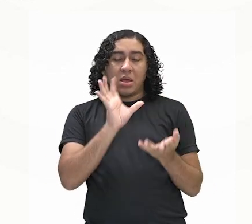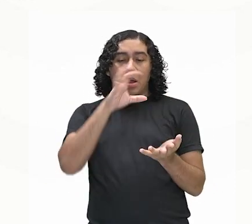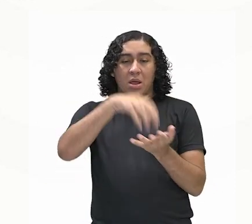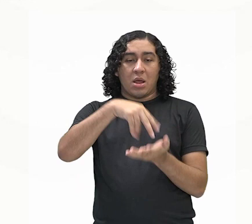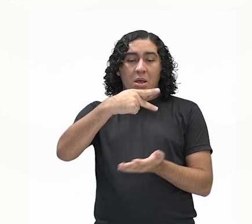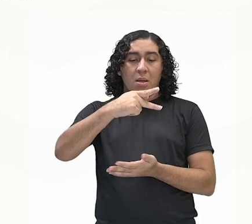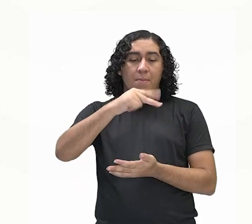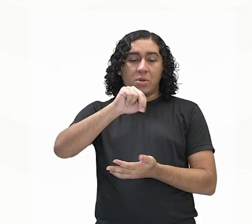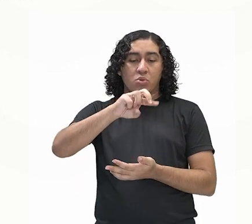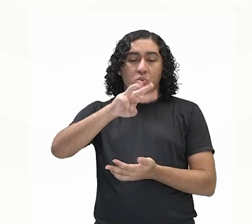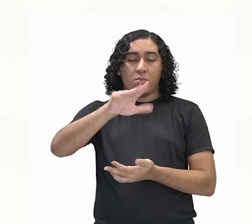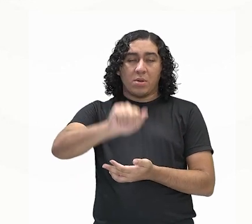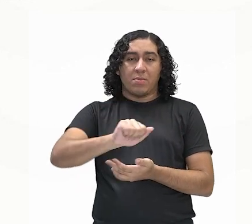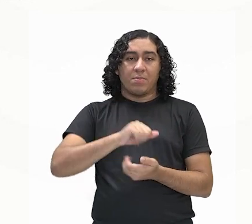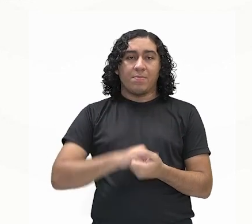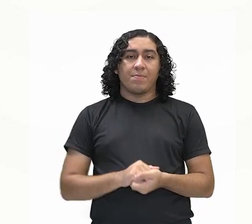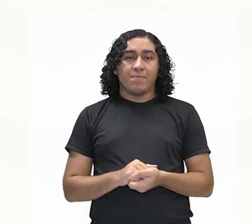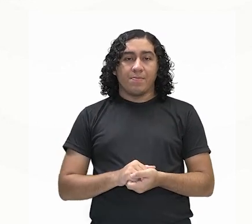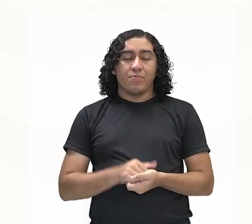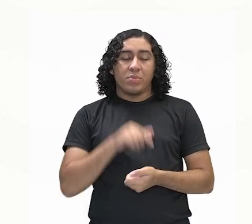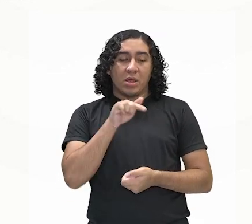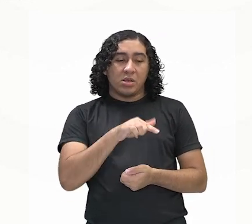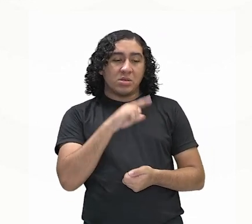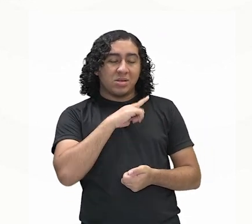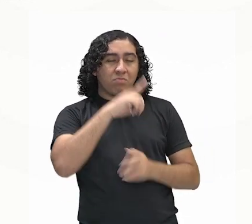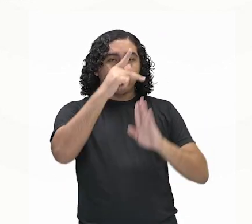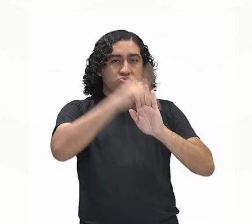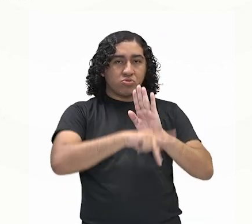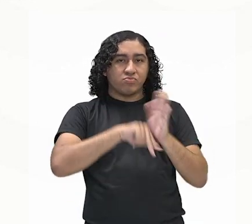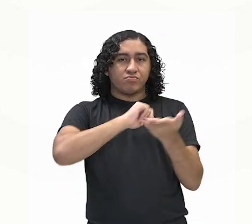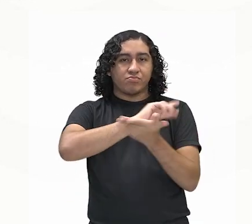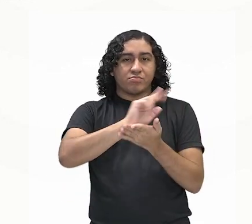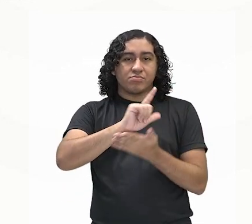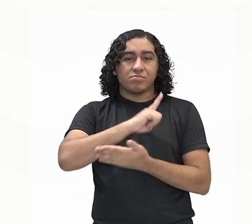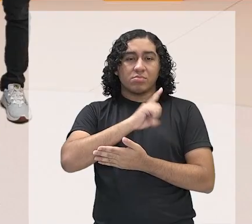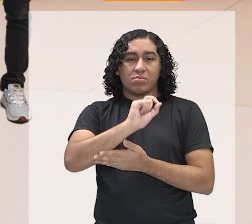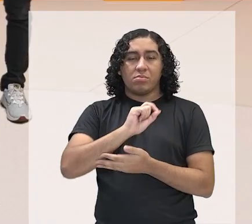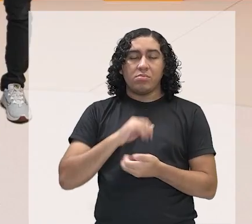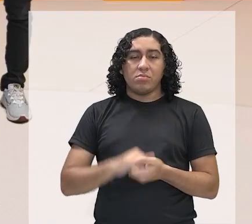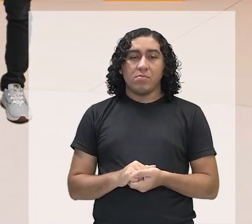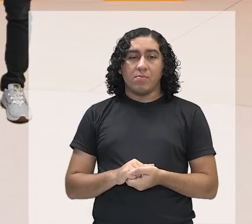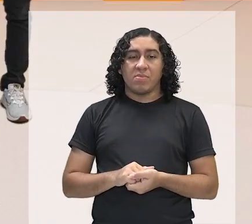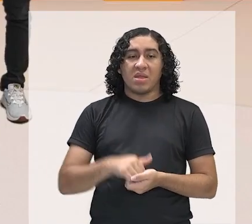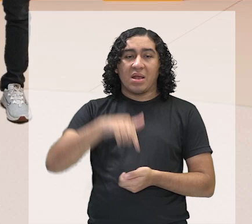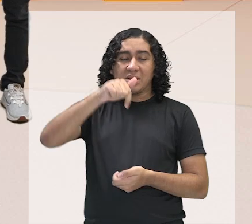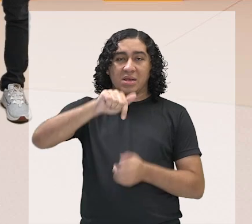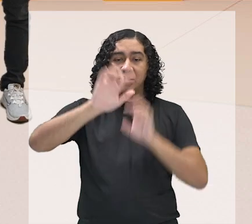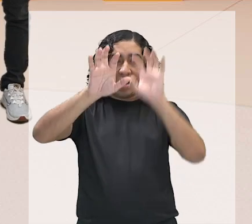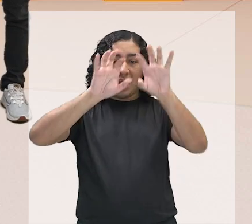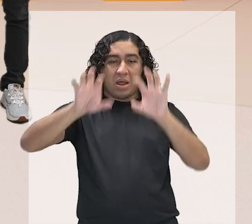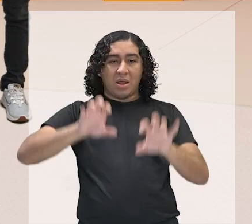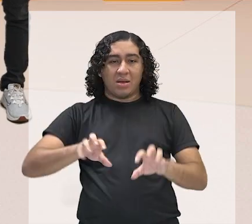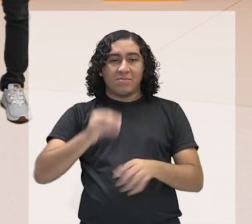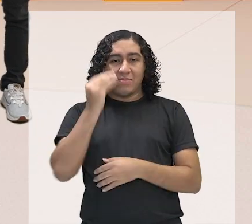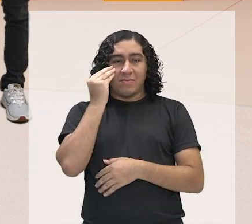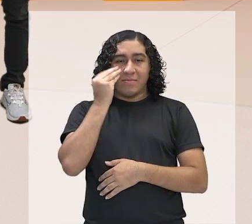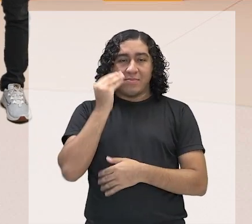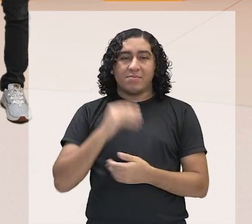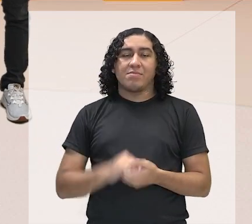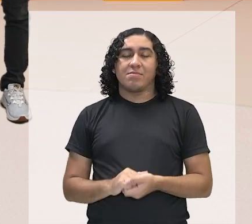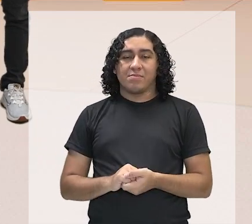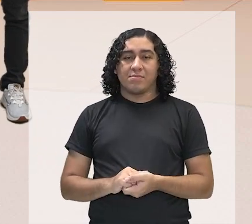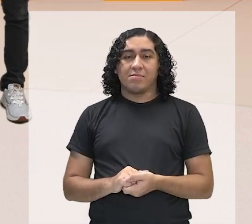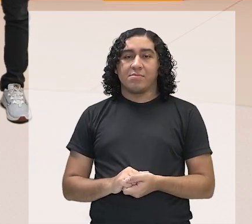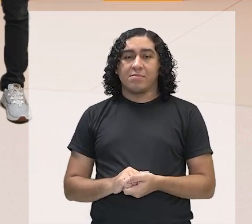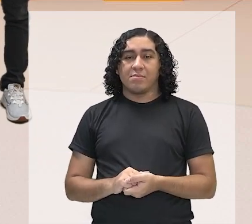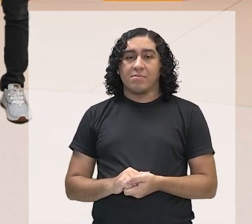seus programas seguindo ali 7 grandes áreas, tá bom? Entre essas áreas, a gente pode citar